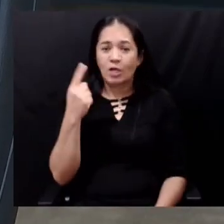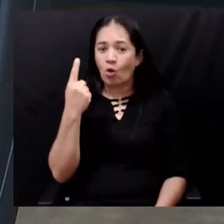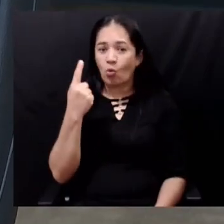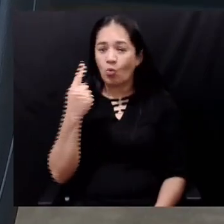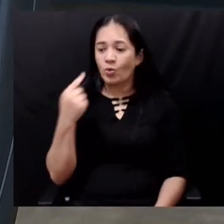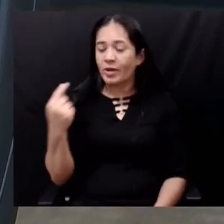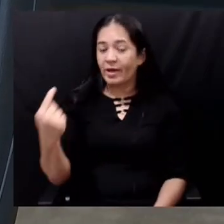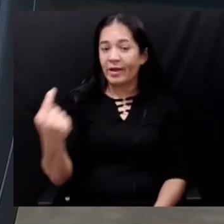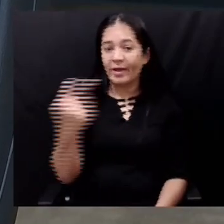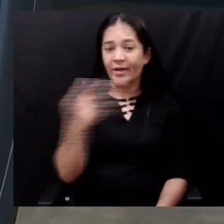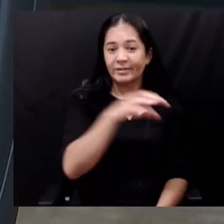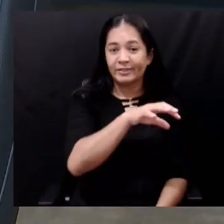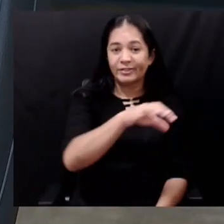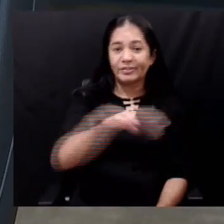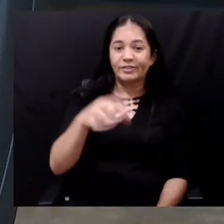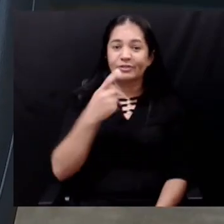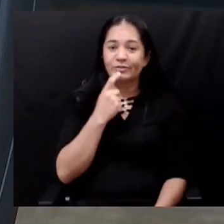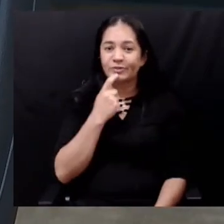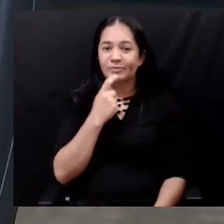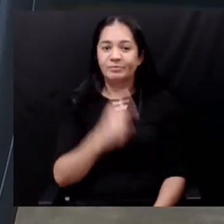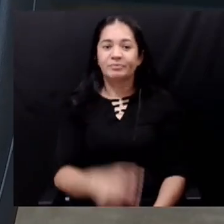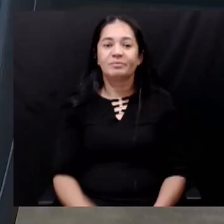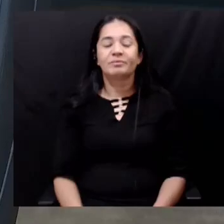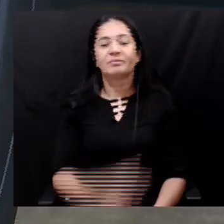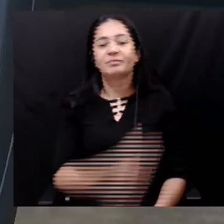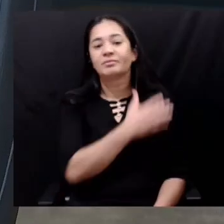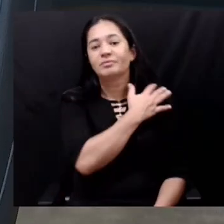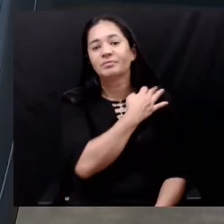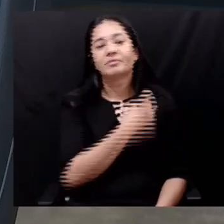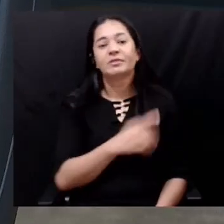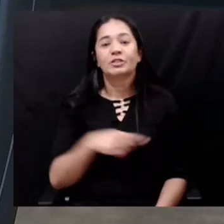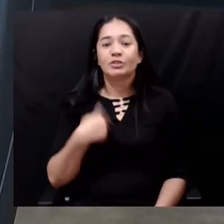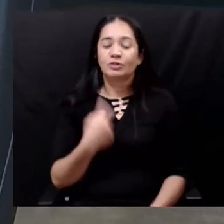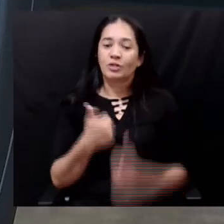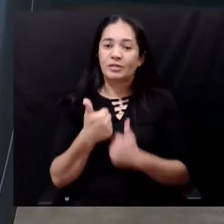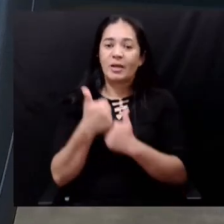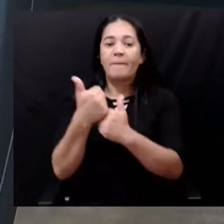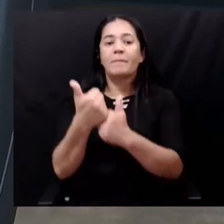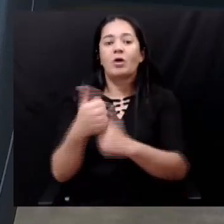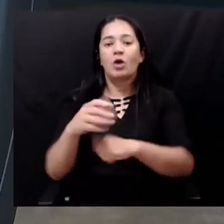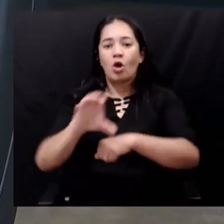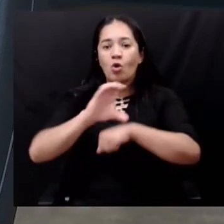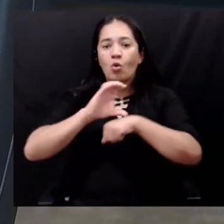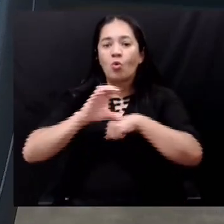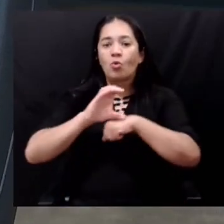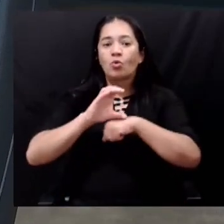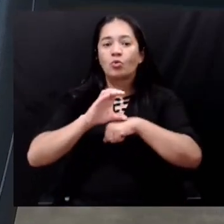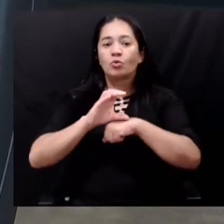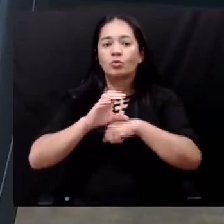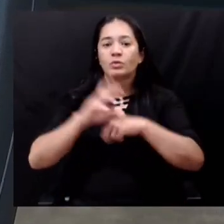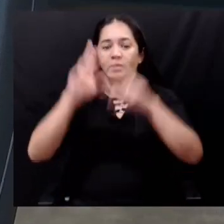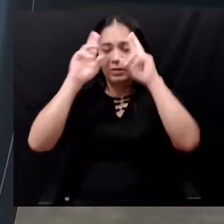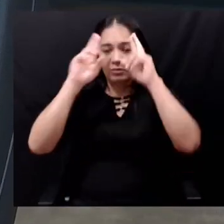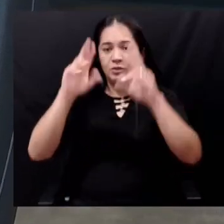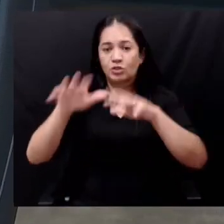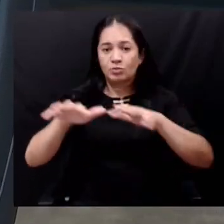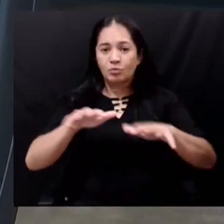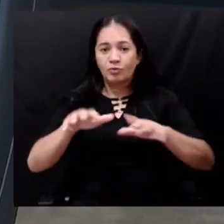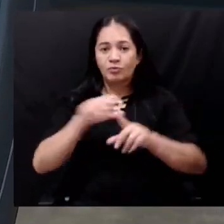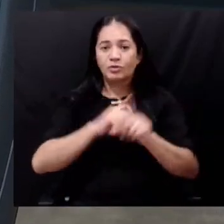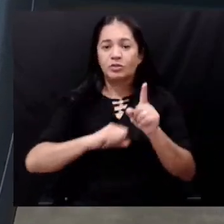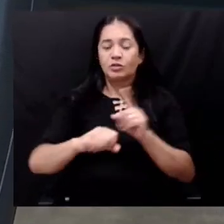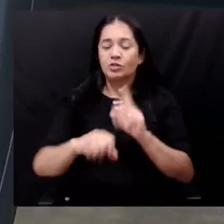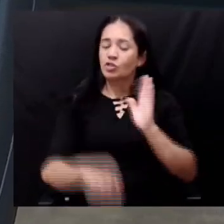um cursinho, que a gente apoia. São cursinhos, a gente respeita o movimento social. Eles já existiam,